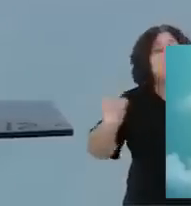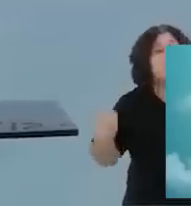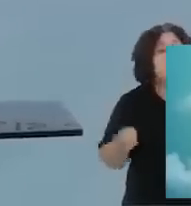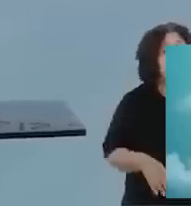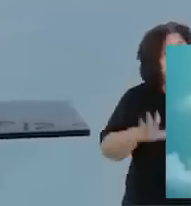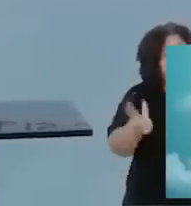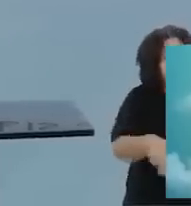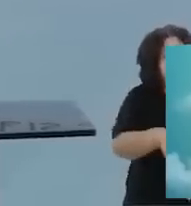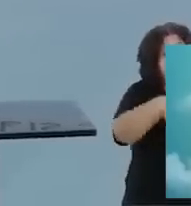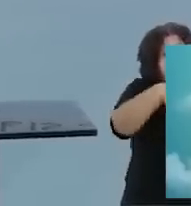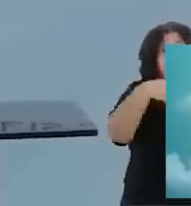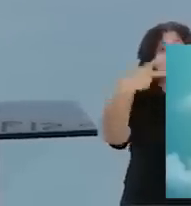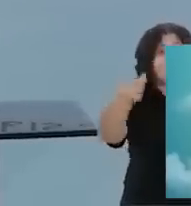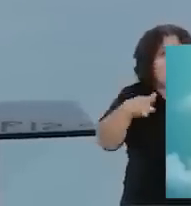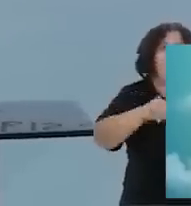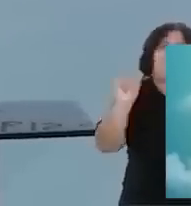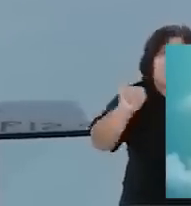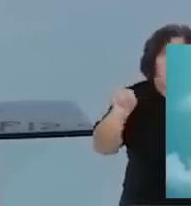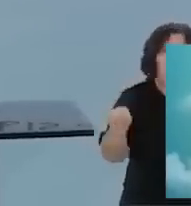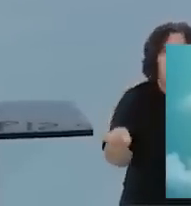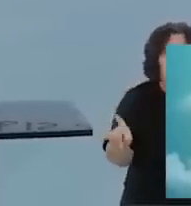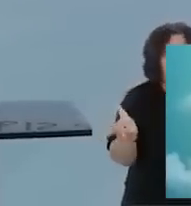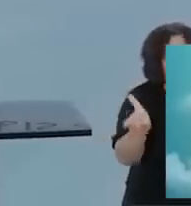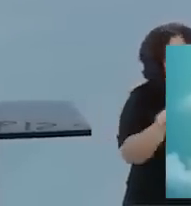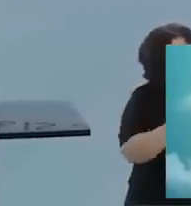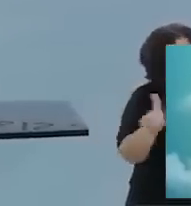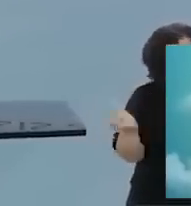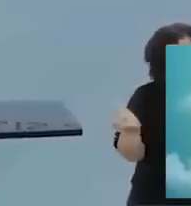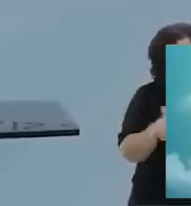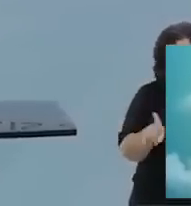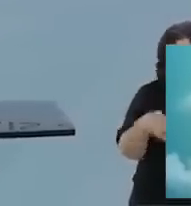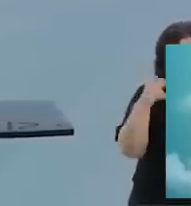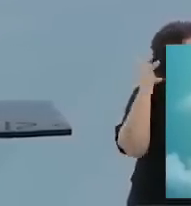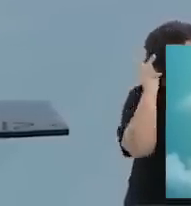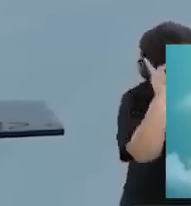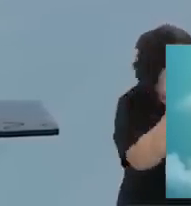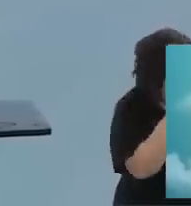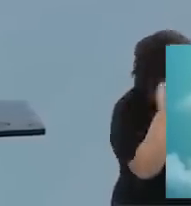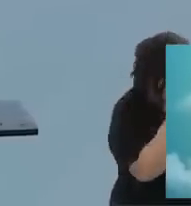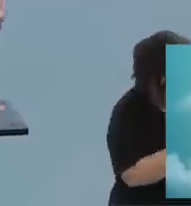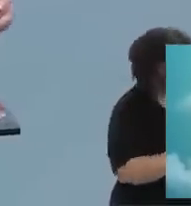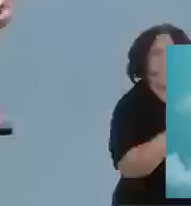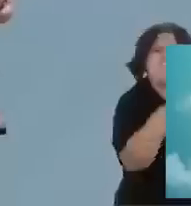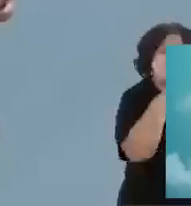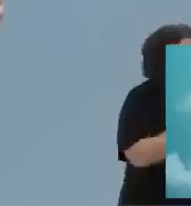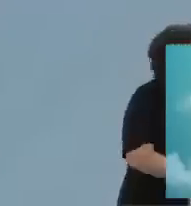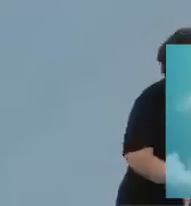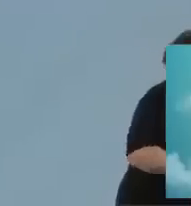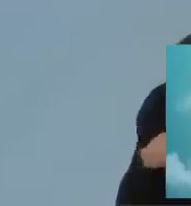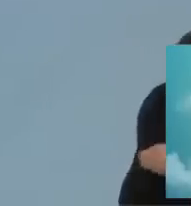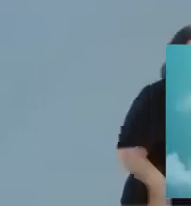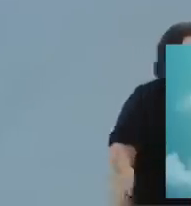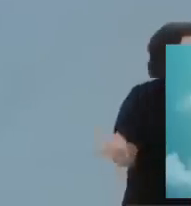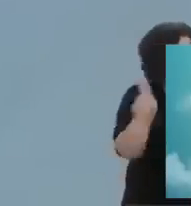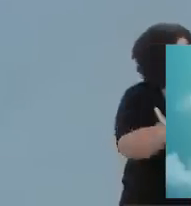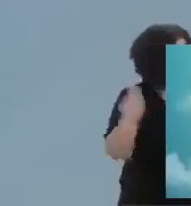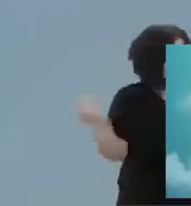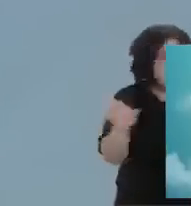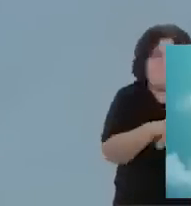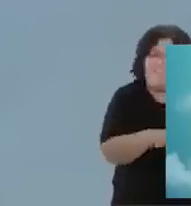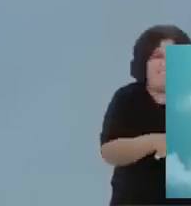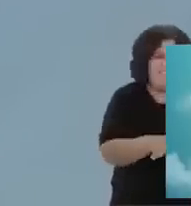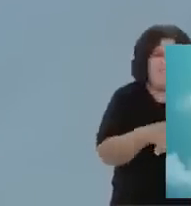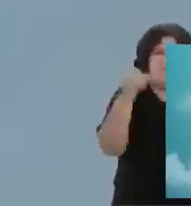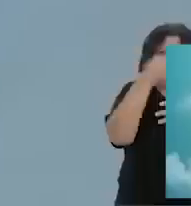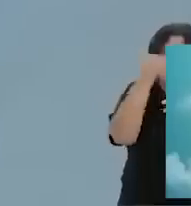vai edificá-lo, trazendo uma palavra boa, não uma palavra negativa, não uma palavra de derrota, não uma palavra pessimista, não uma palavra como os espias